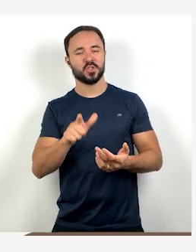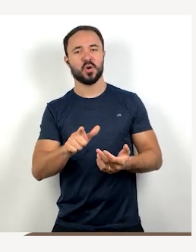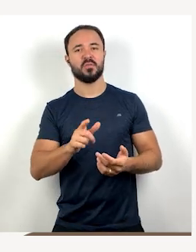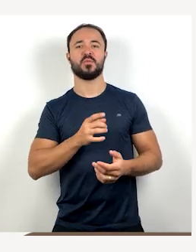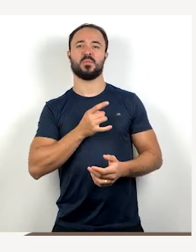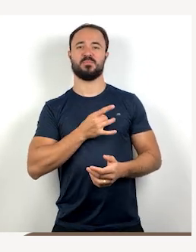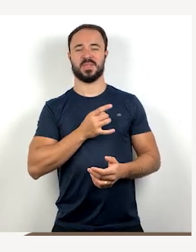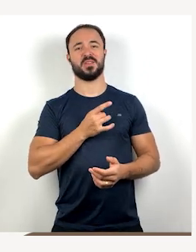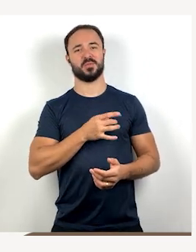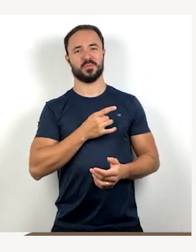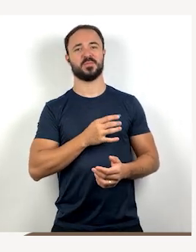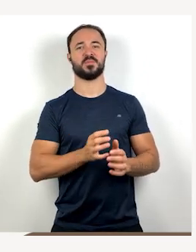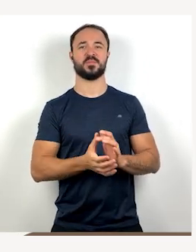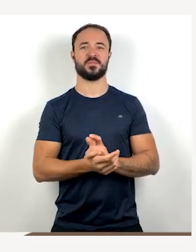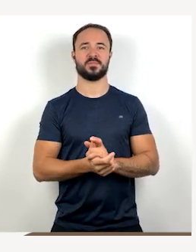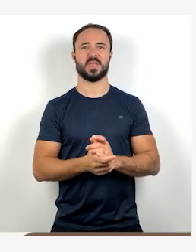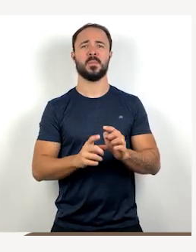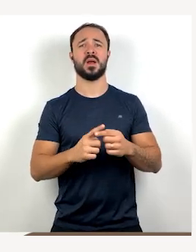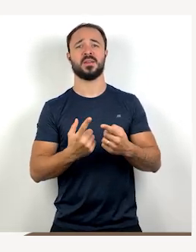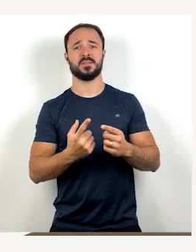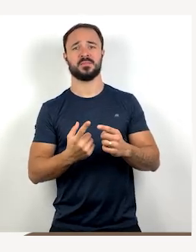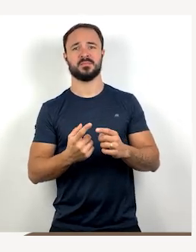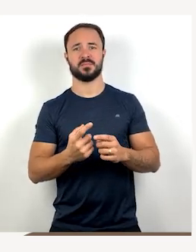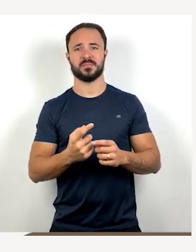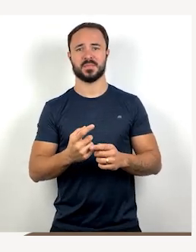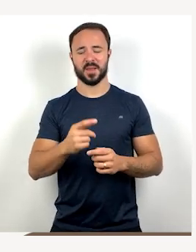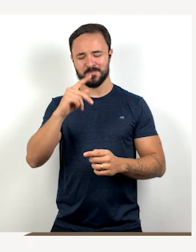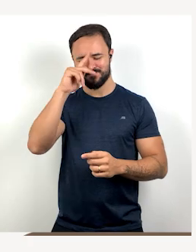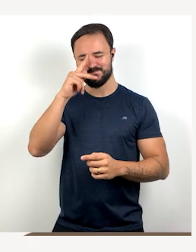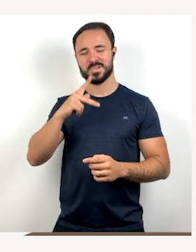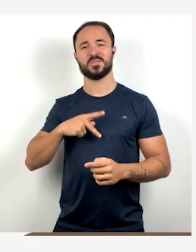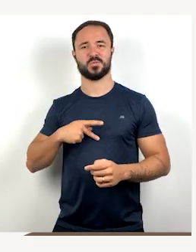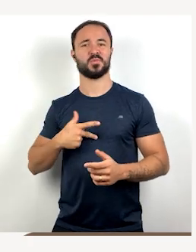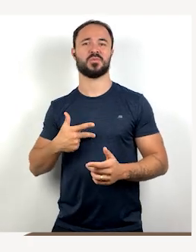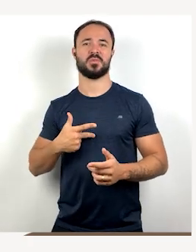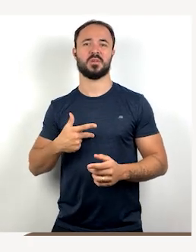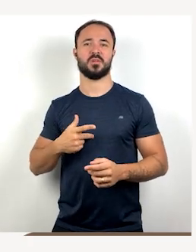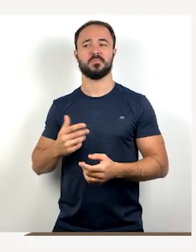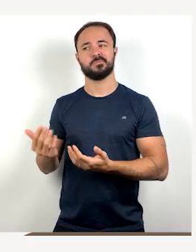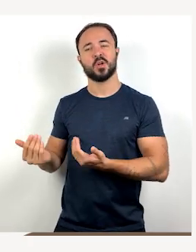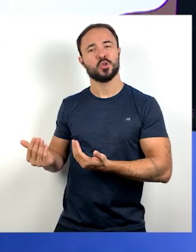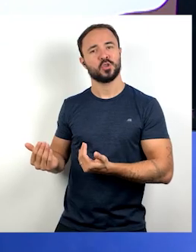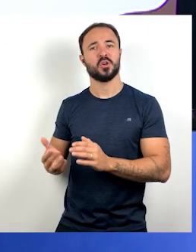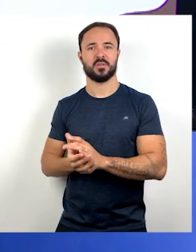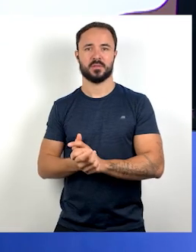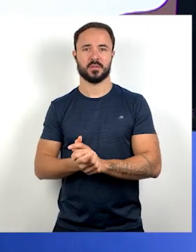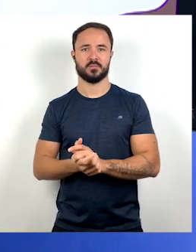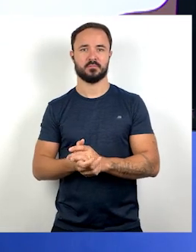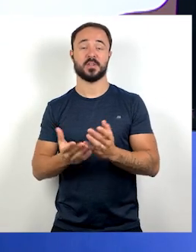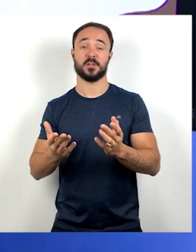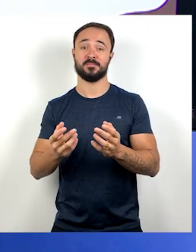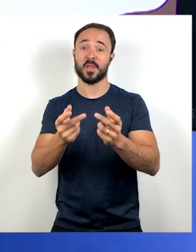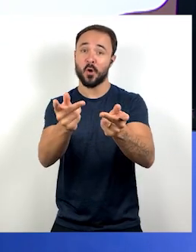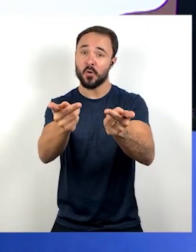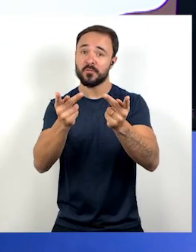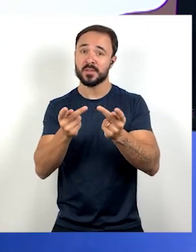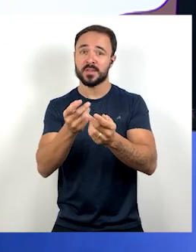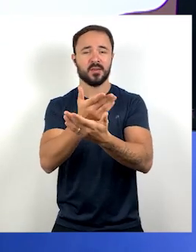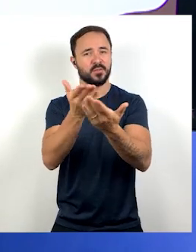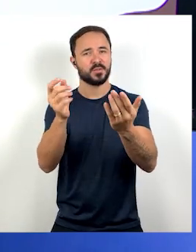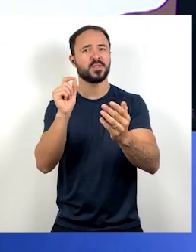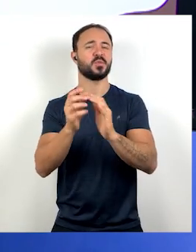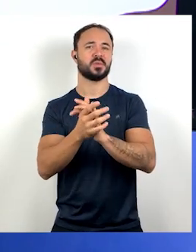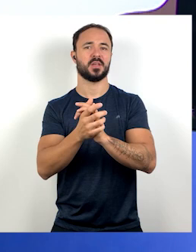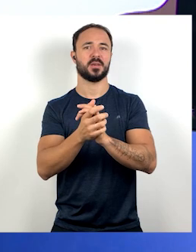do medo, mas também de uma forma singular, porque é de uma adolescente. O meu convite a vocês